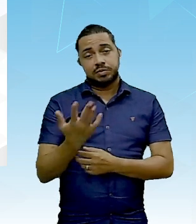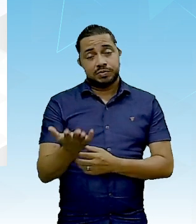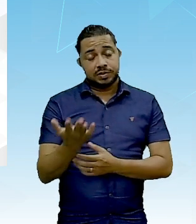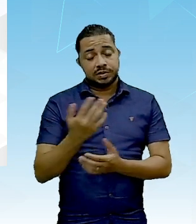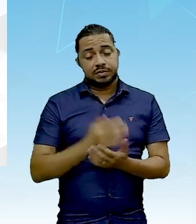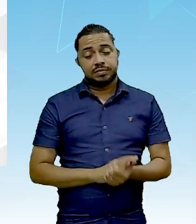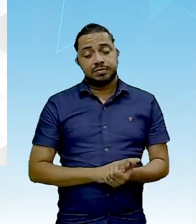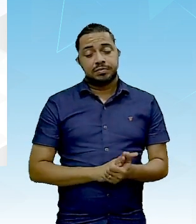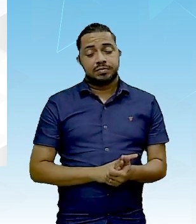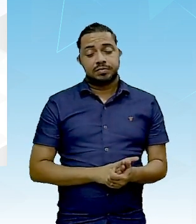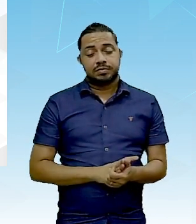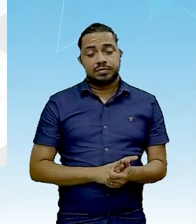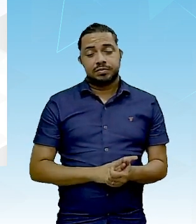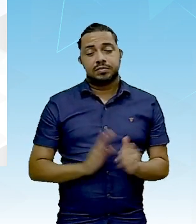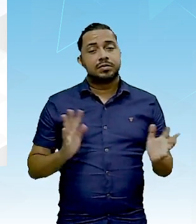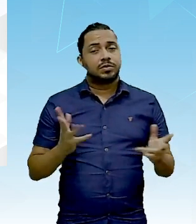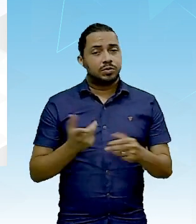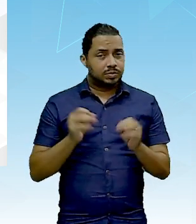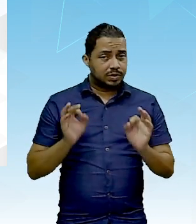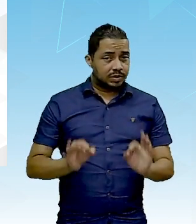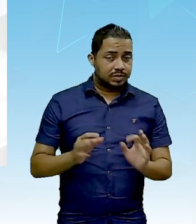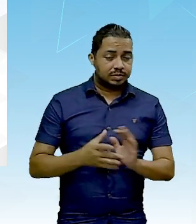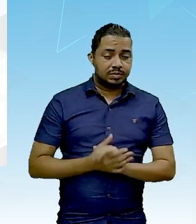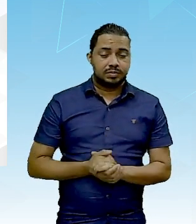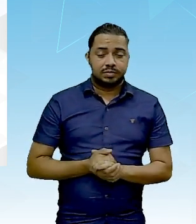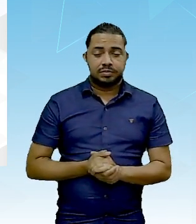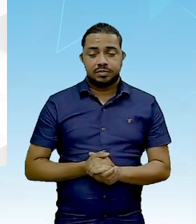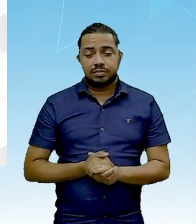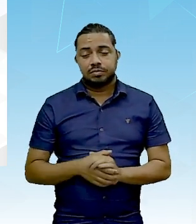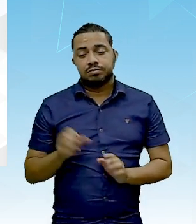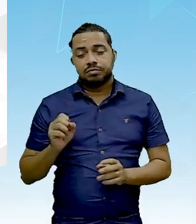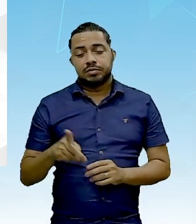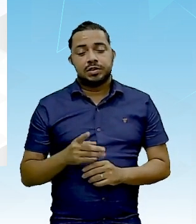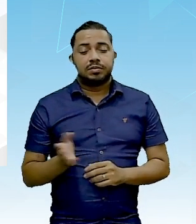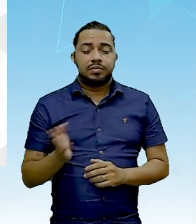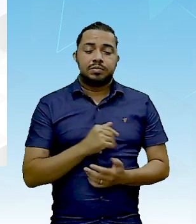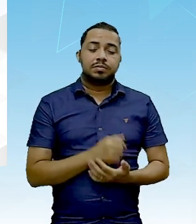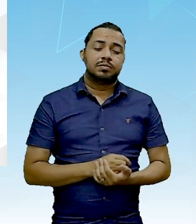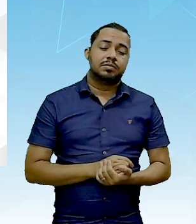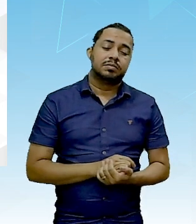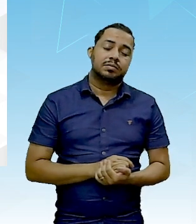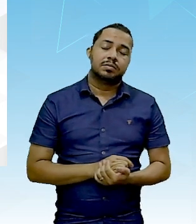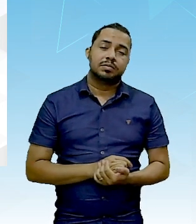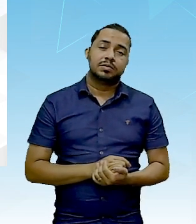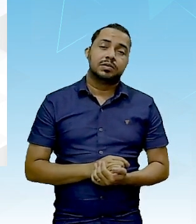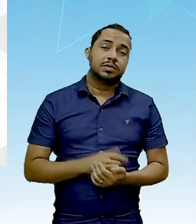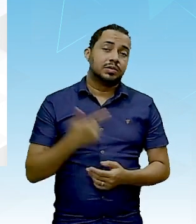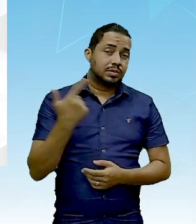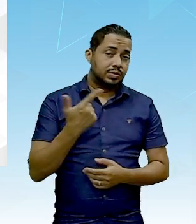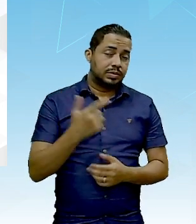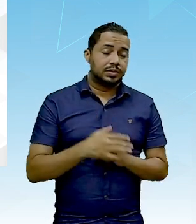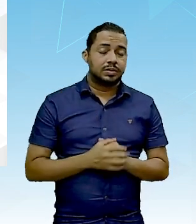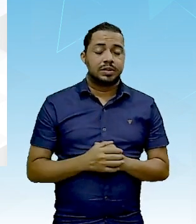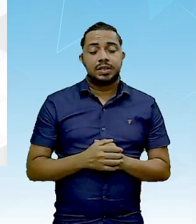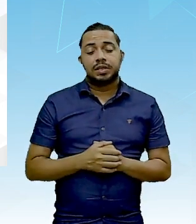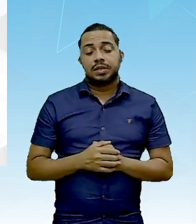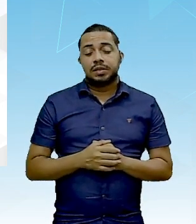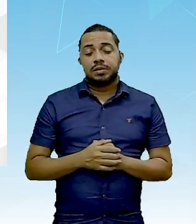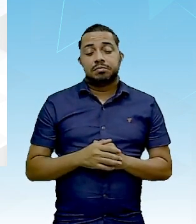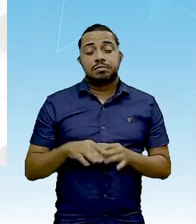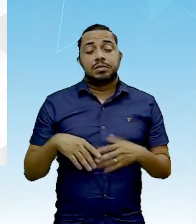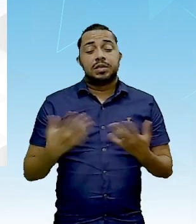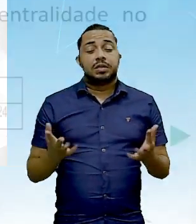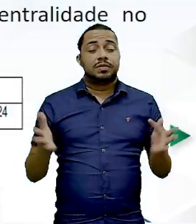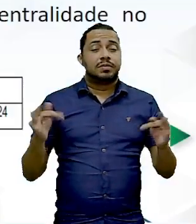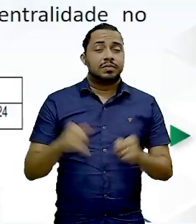tá bom? Tudo certinho aí? Beleza, vamos lá. Adianta. Questão 2. Para a final